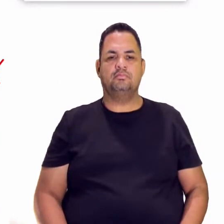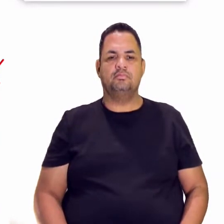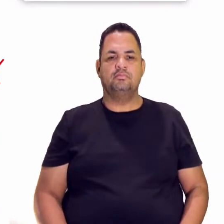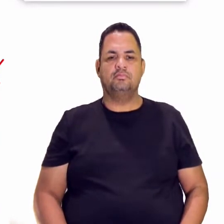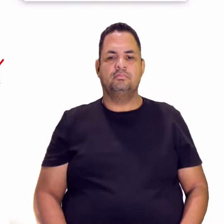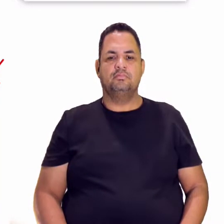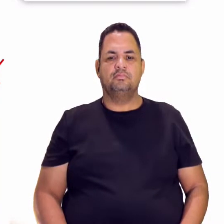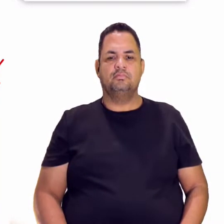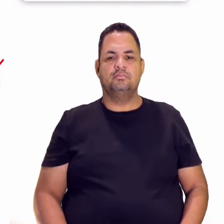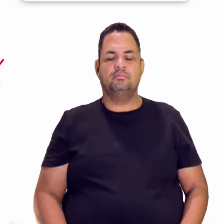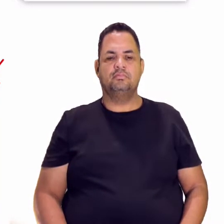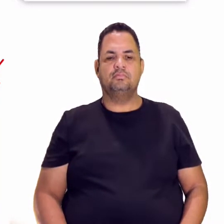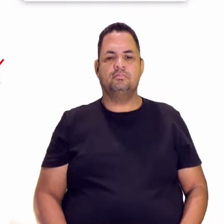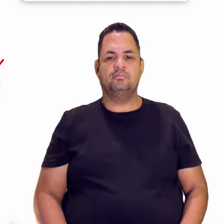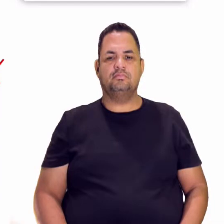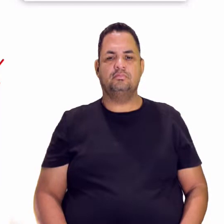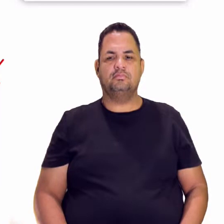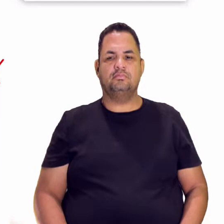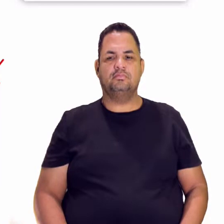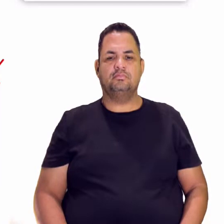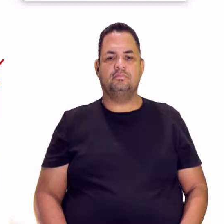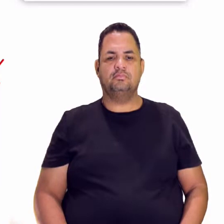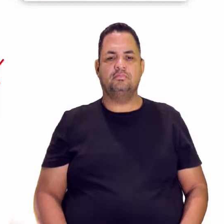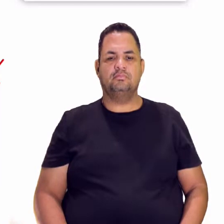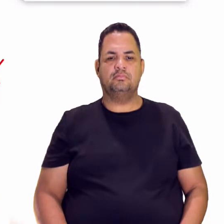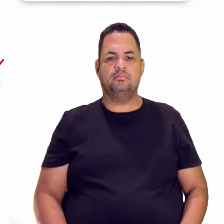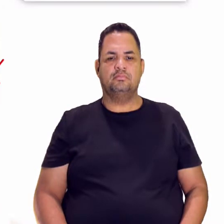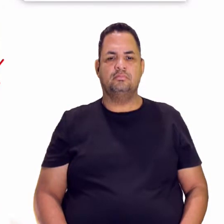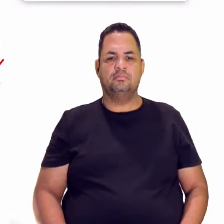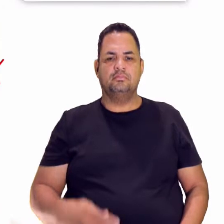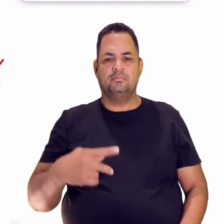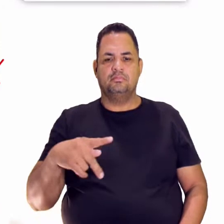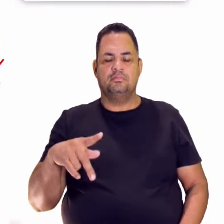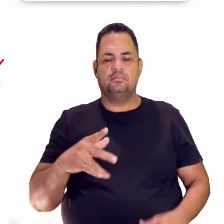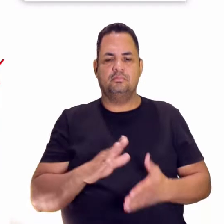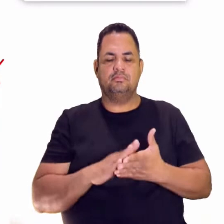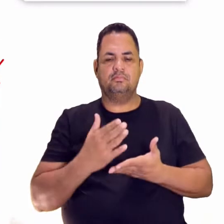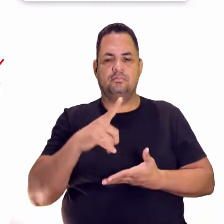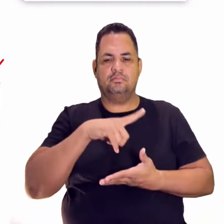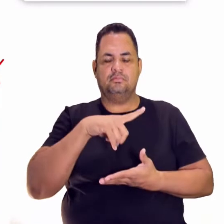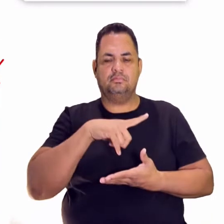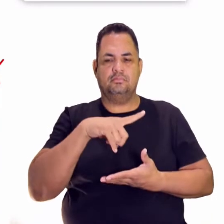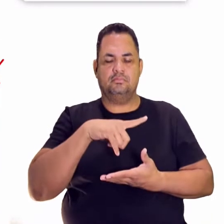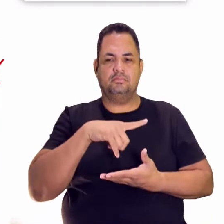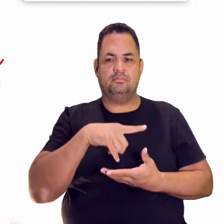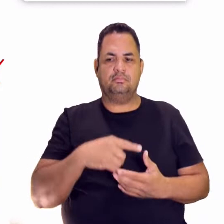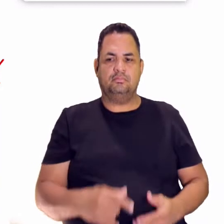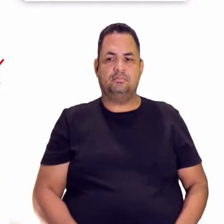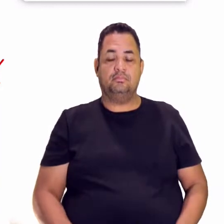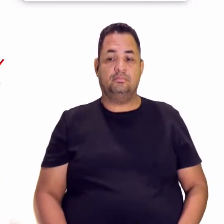assim uma gama muito aberta para que você tenha